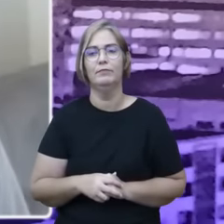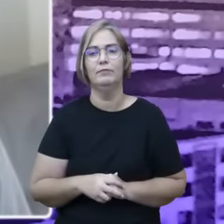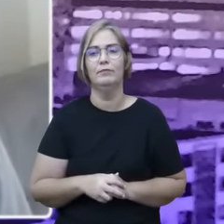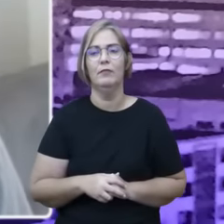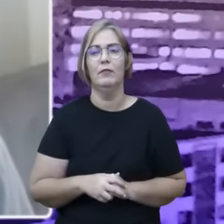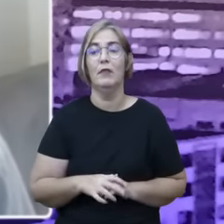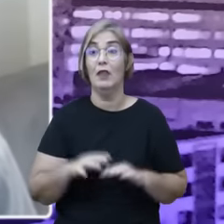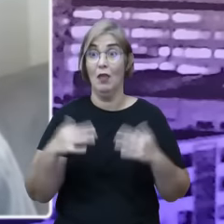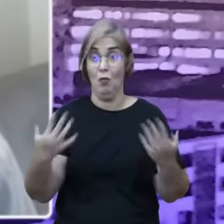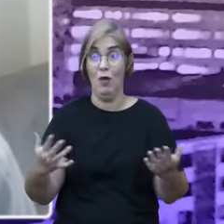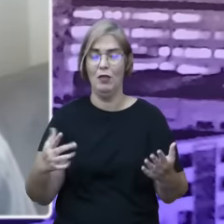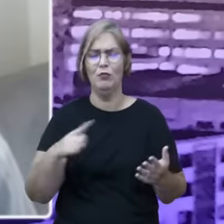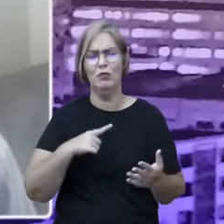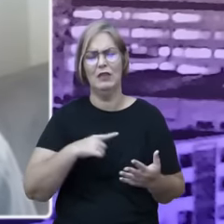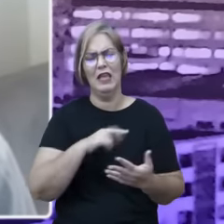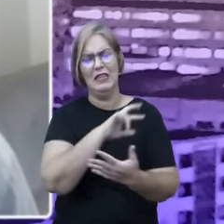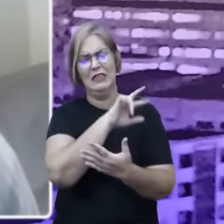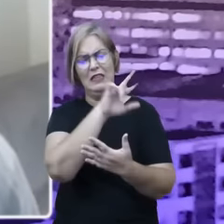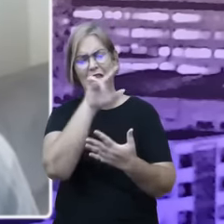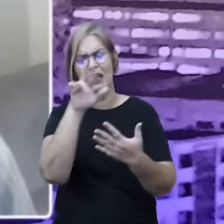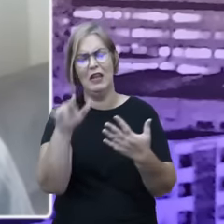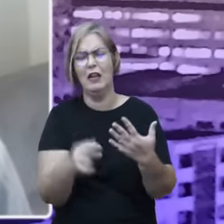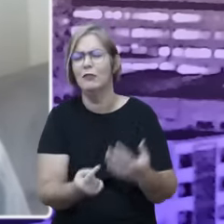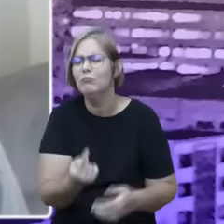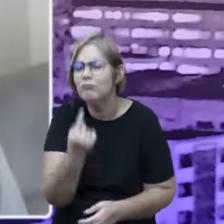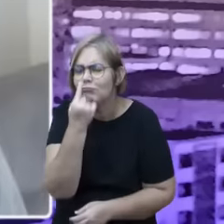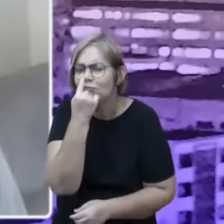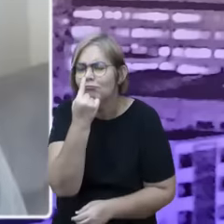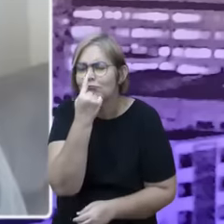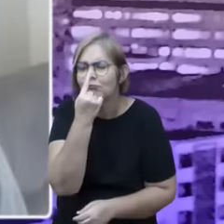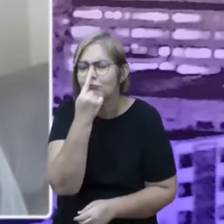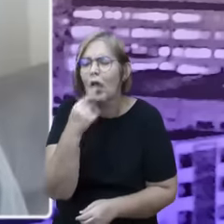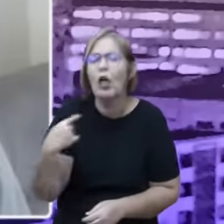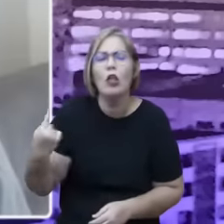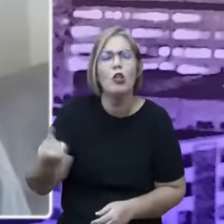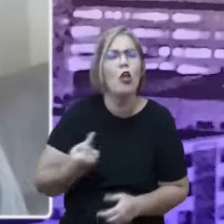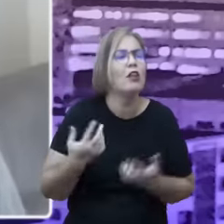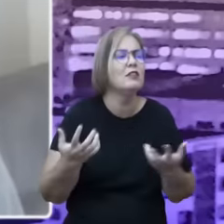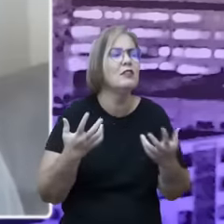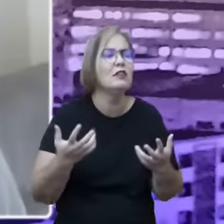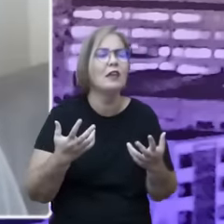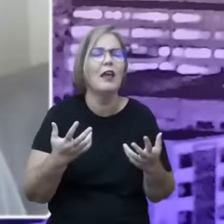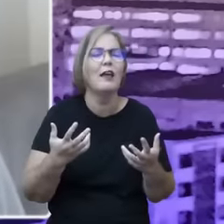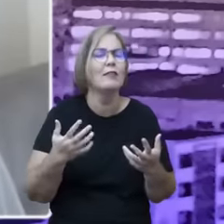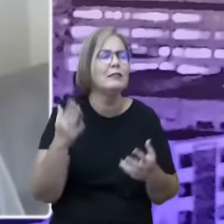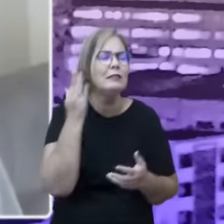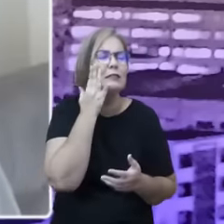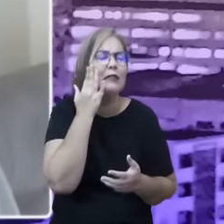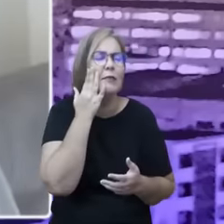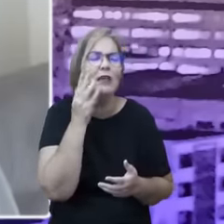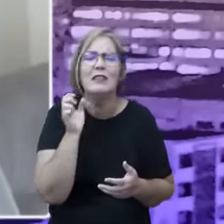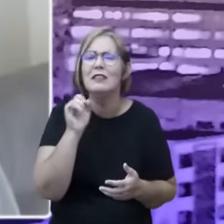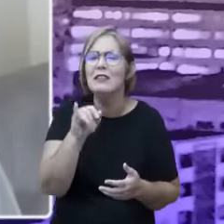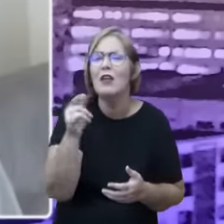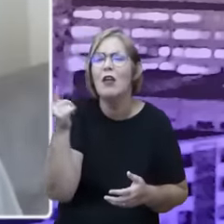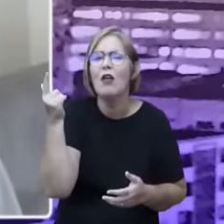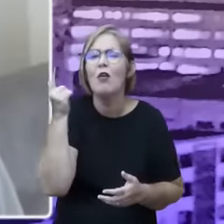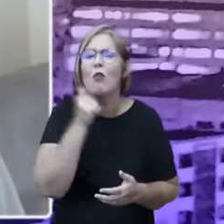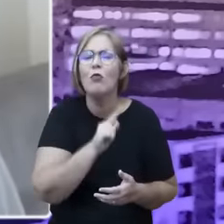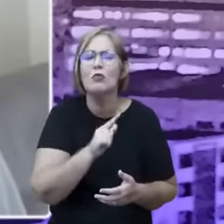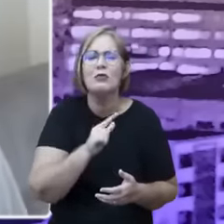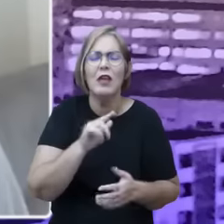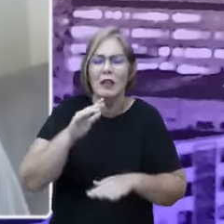imensa gama de nossos afetos. É com elas que esperamos contar quase sempre em atitude de